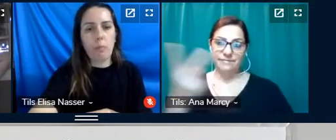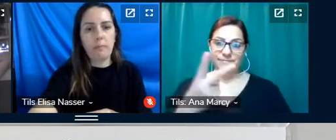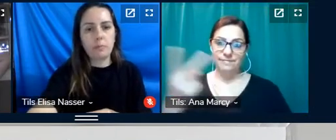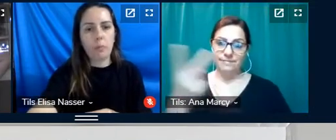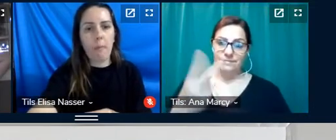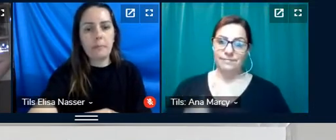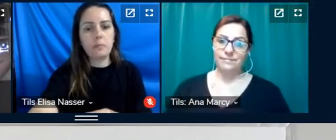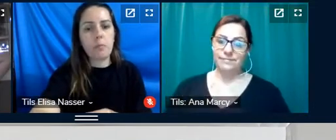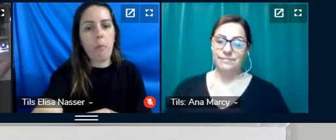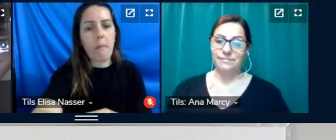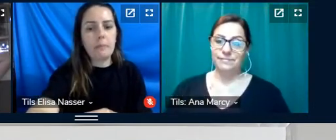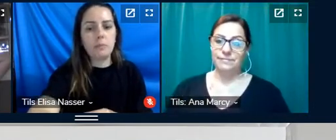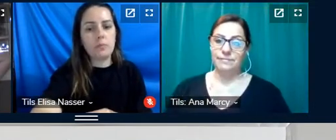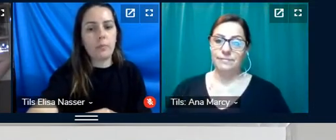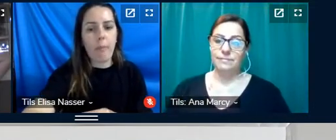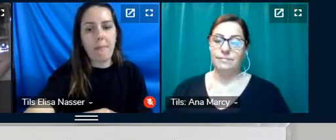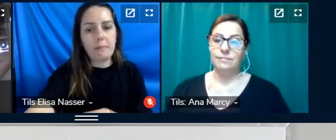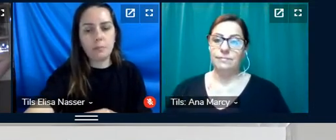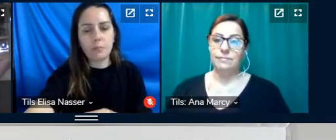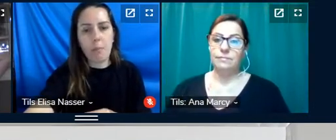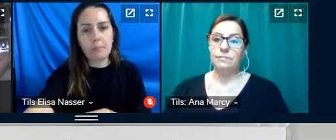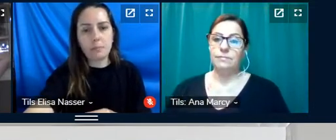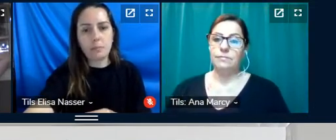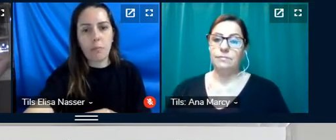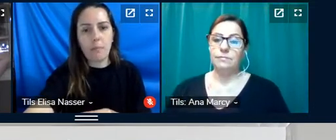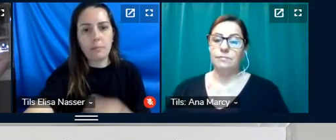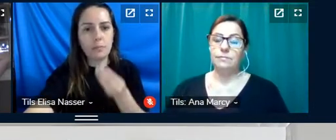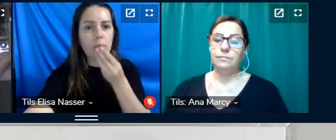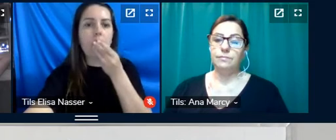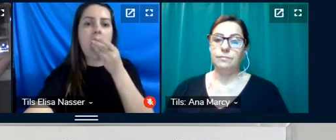E o ângulo, vamos colocar aqui em cima.